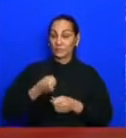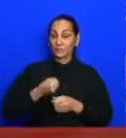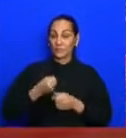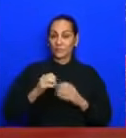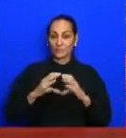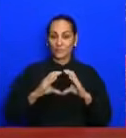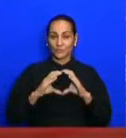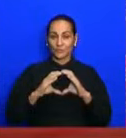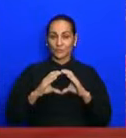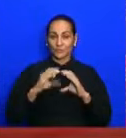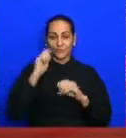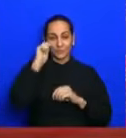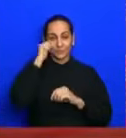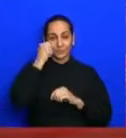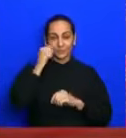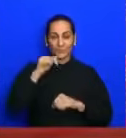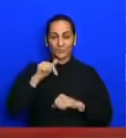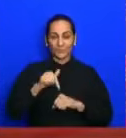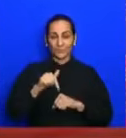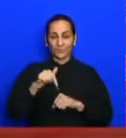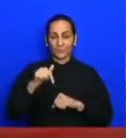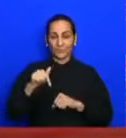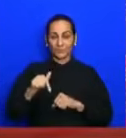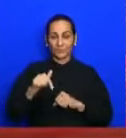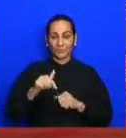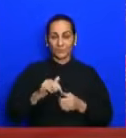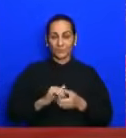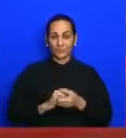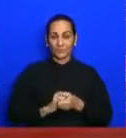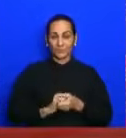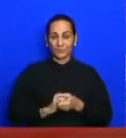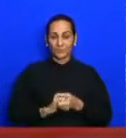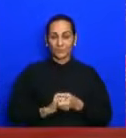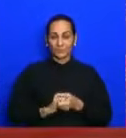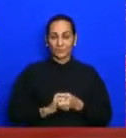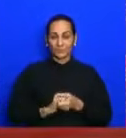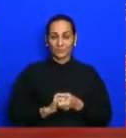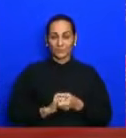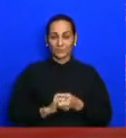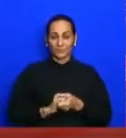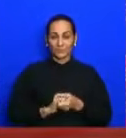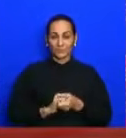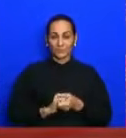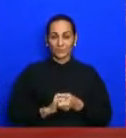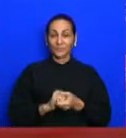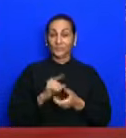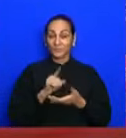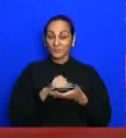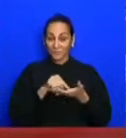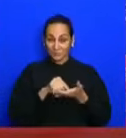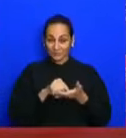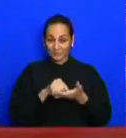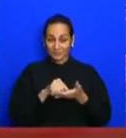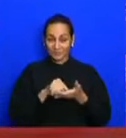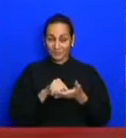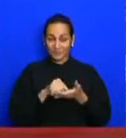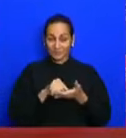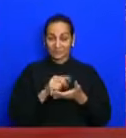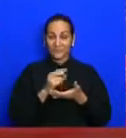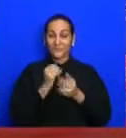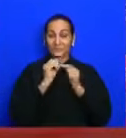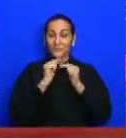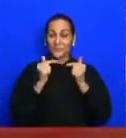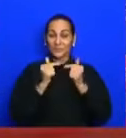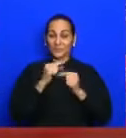números. Bola preta 77. Preta 77. E aí, tá marcando?